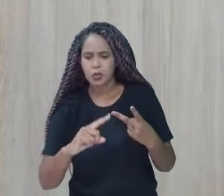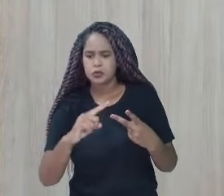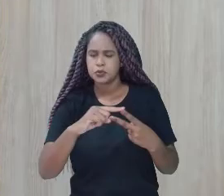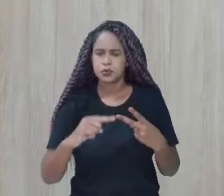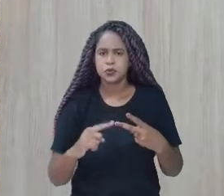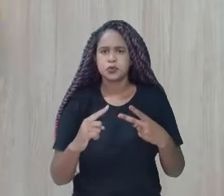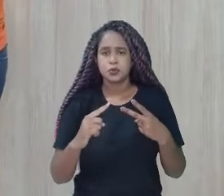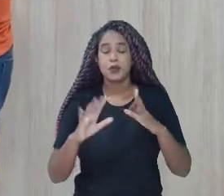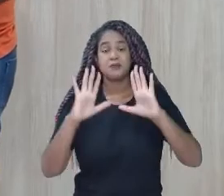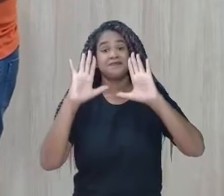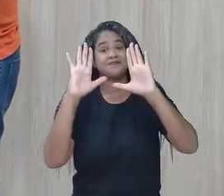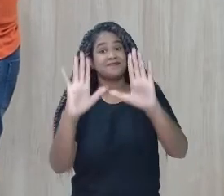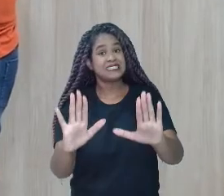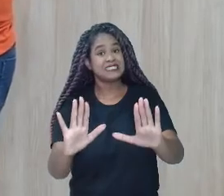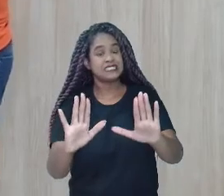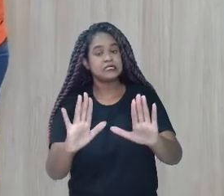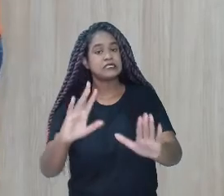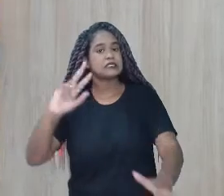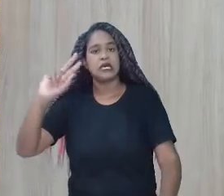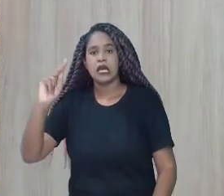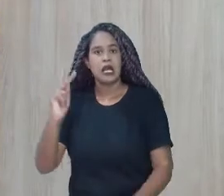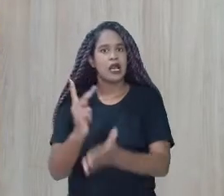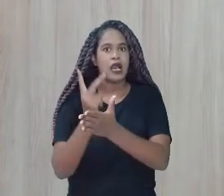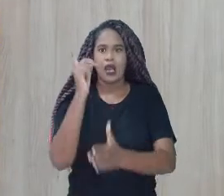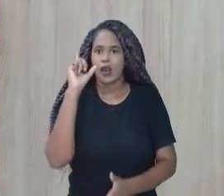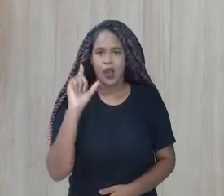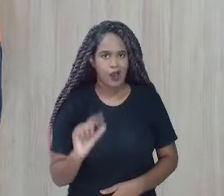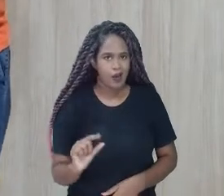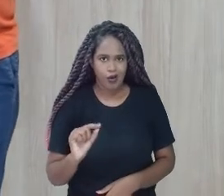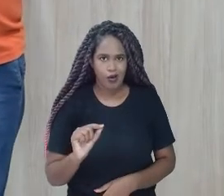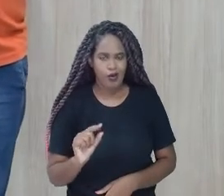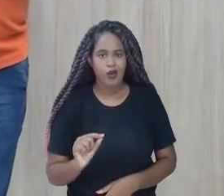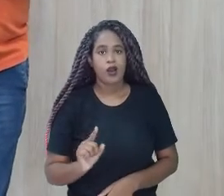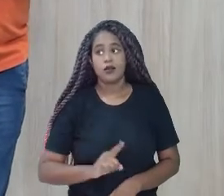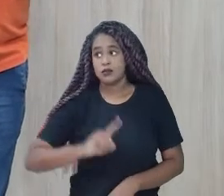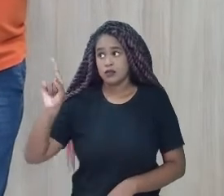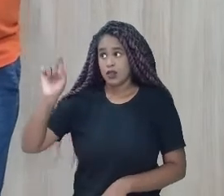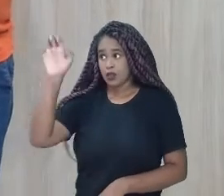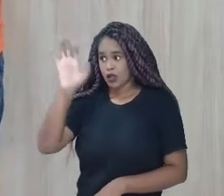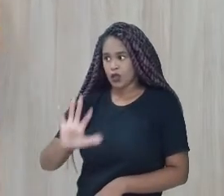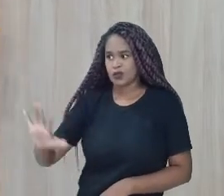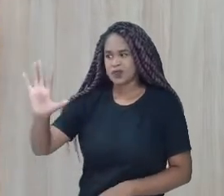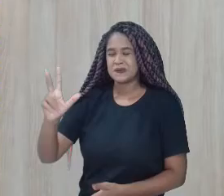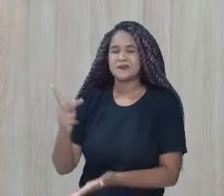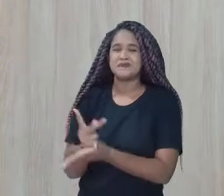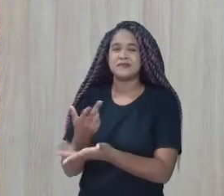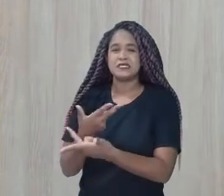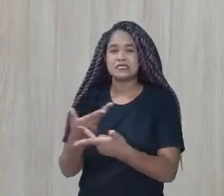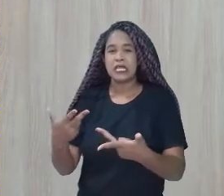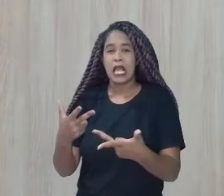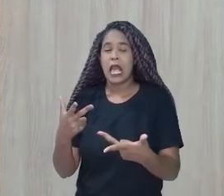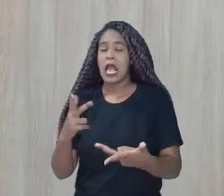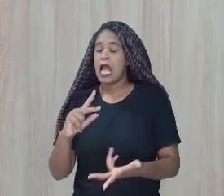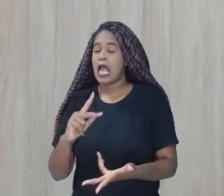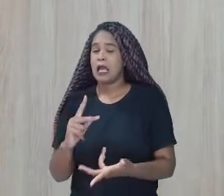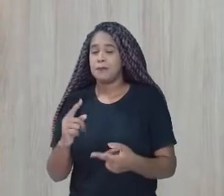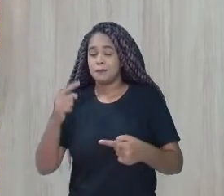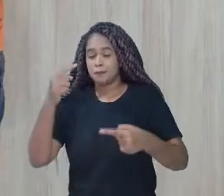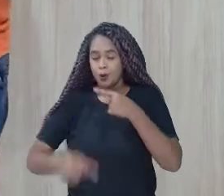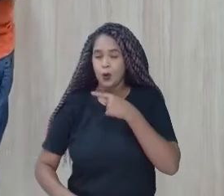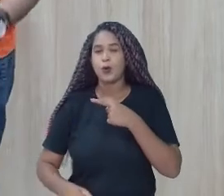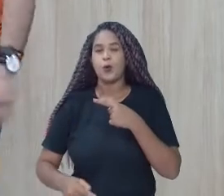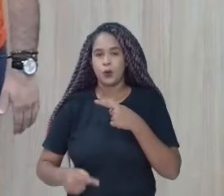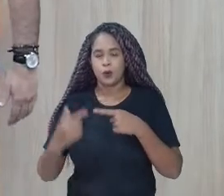portugueses. Porém, vai acontecer um episódio lá na Europa, né, que vai fazer com que esse negócio